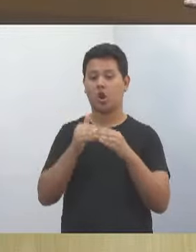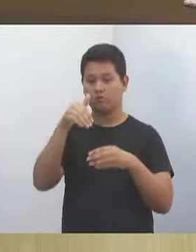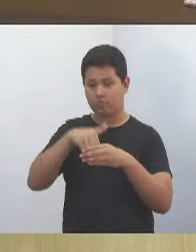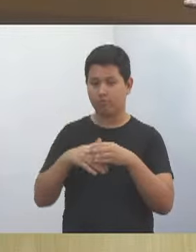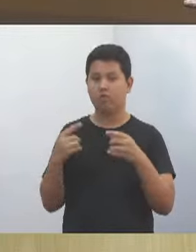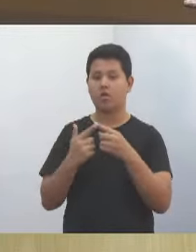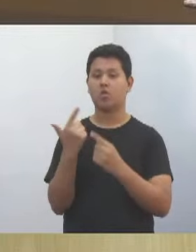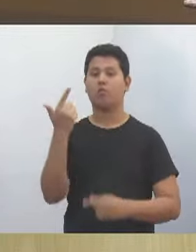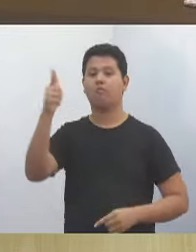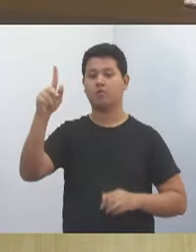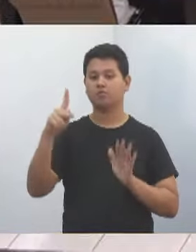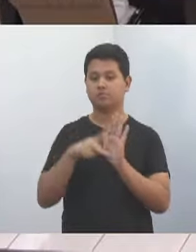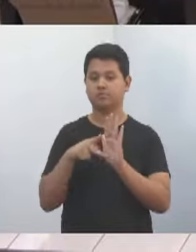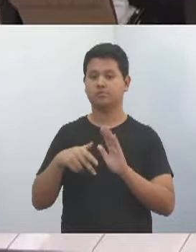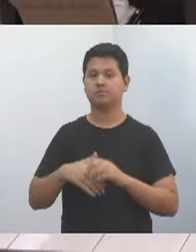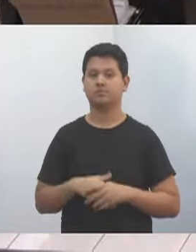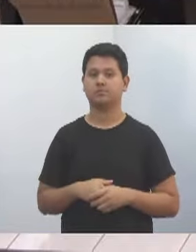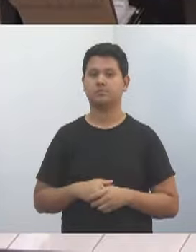Próximo projeto.